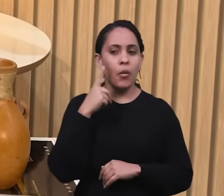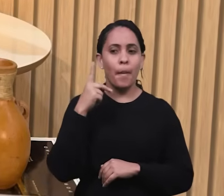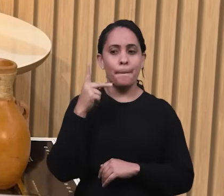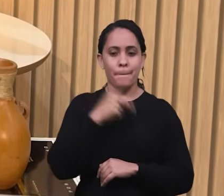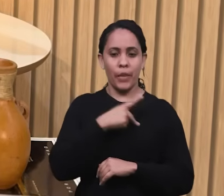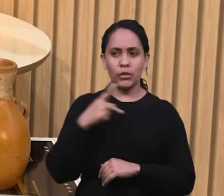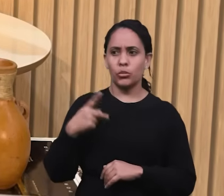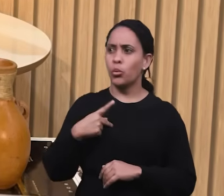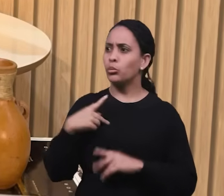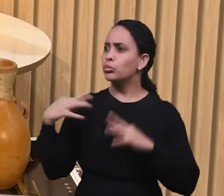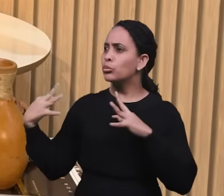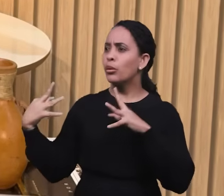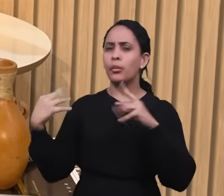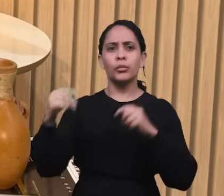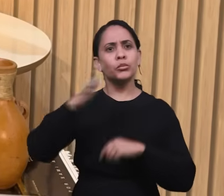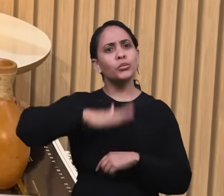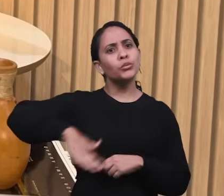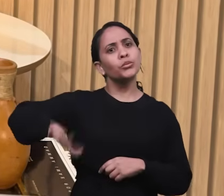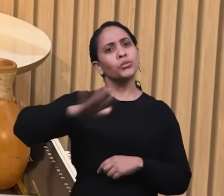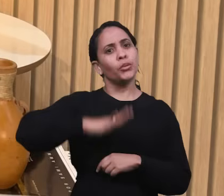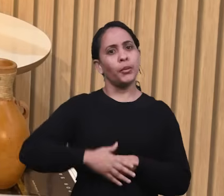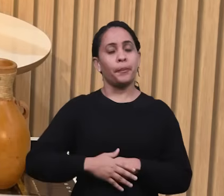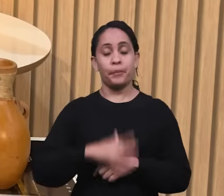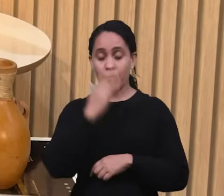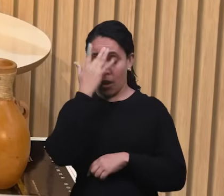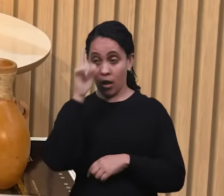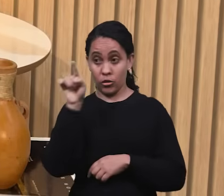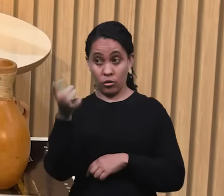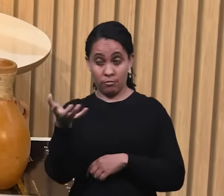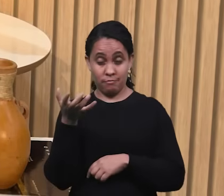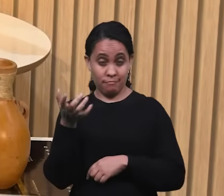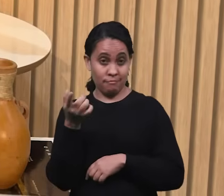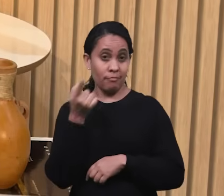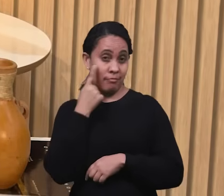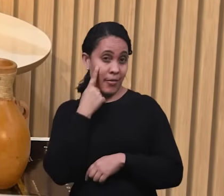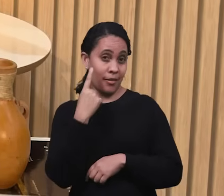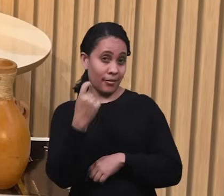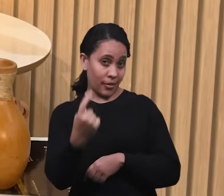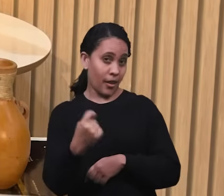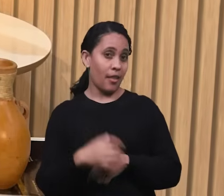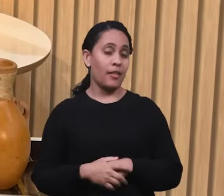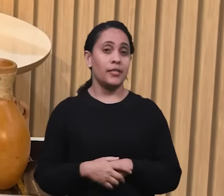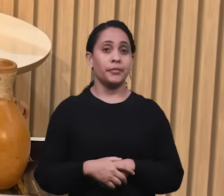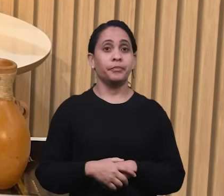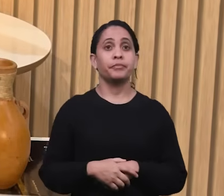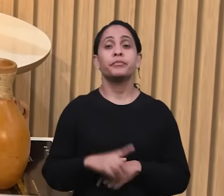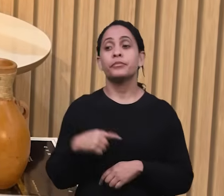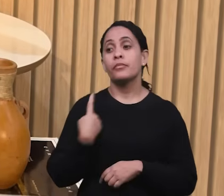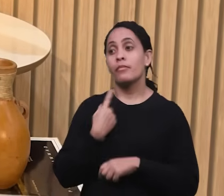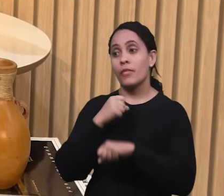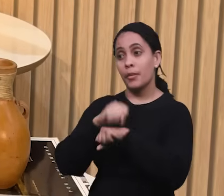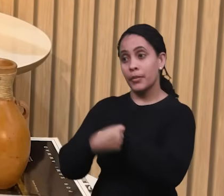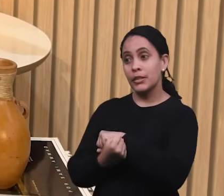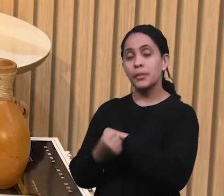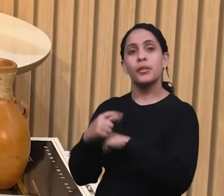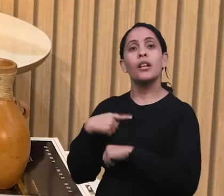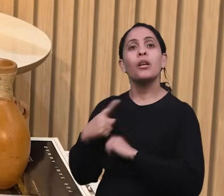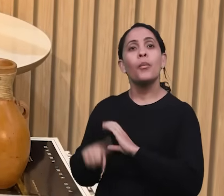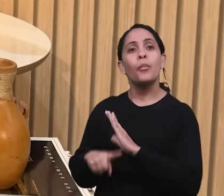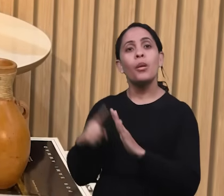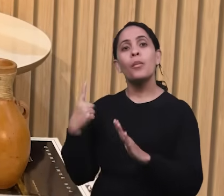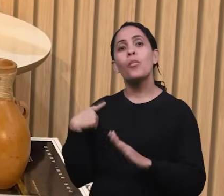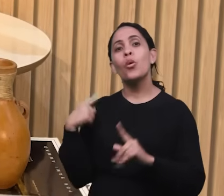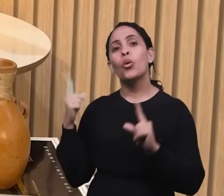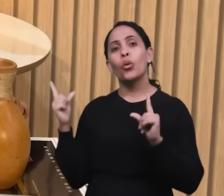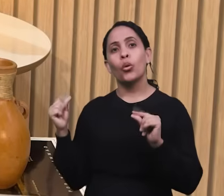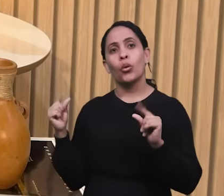inteiro. Na Índia, eles se interessaram por isso e fizemos esses seminários, primeiro para